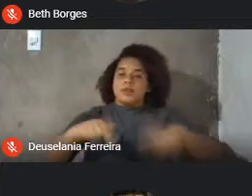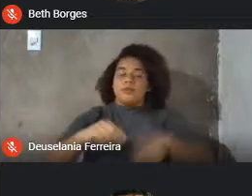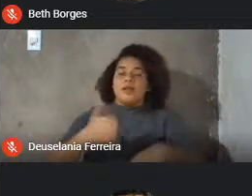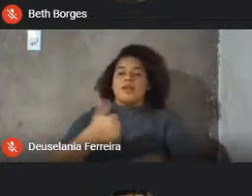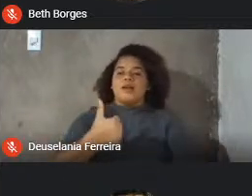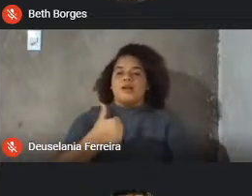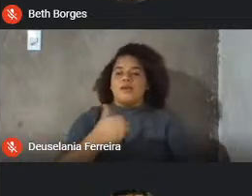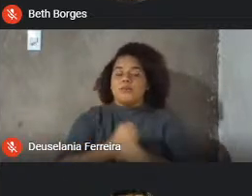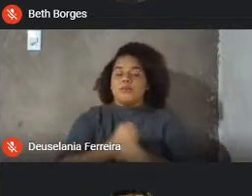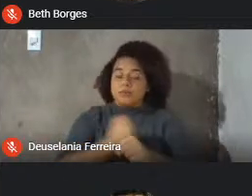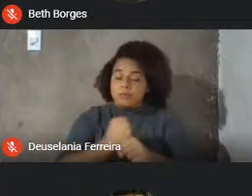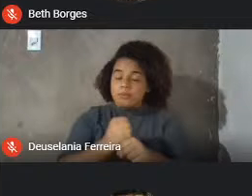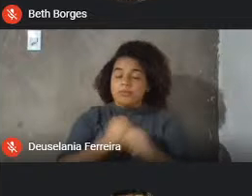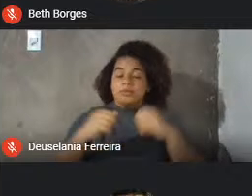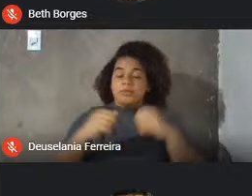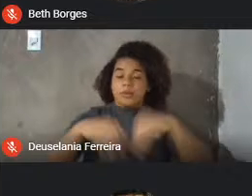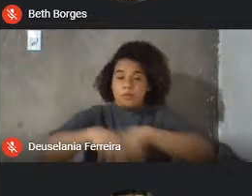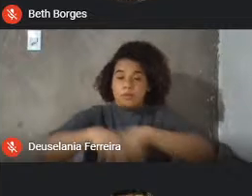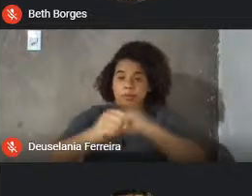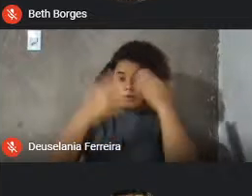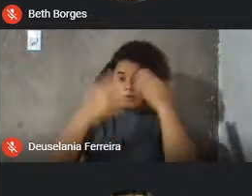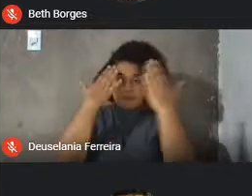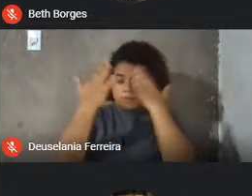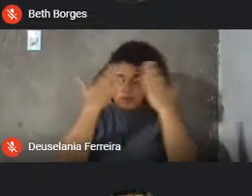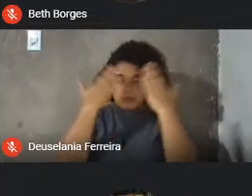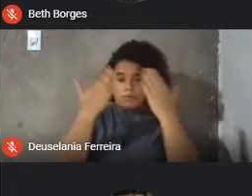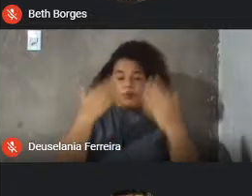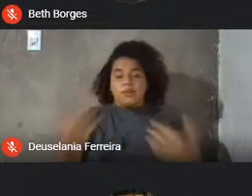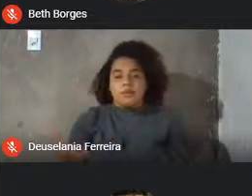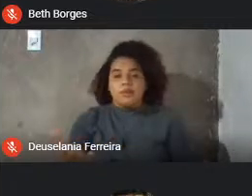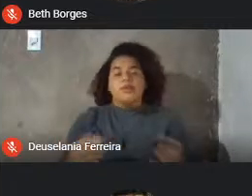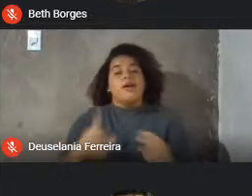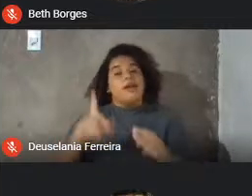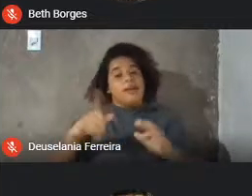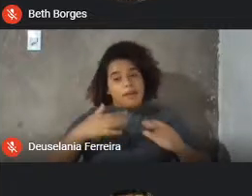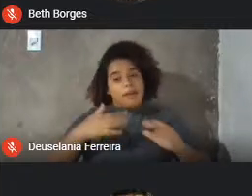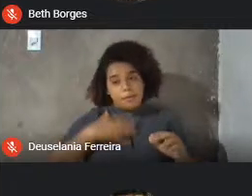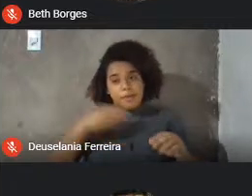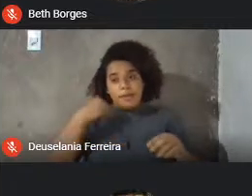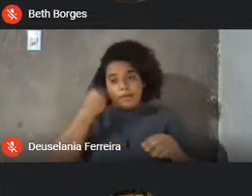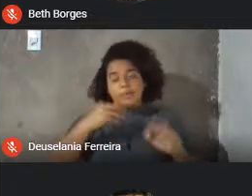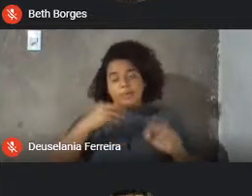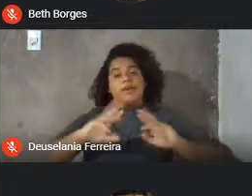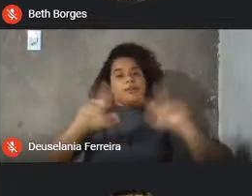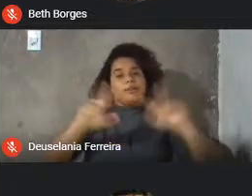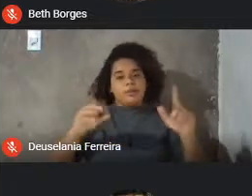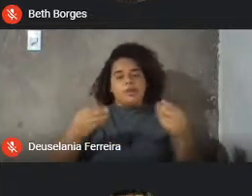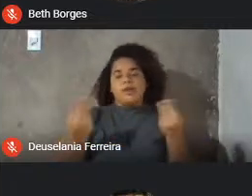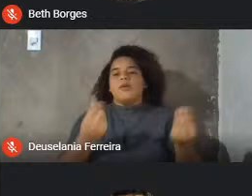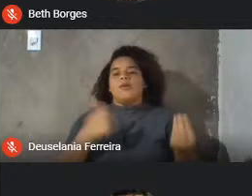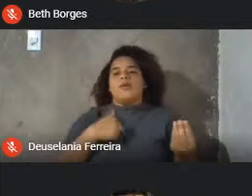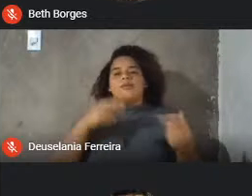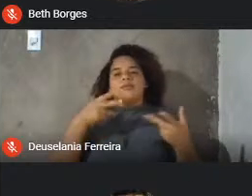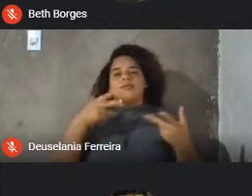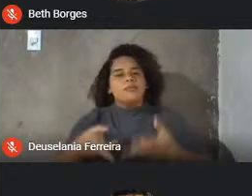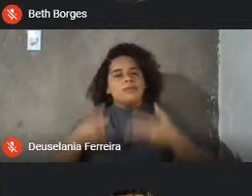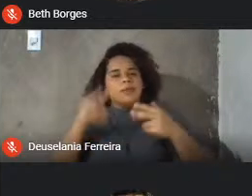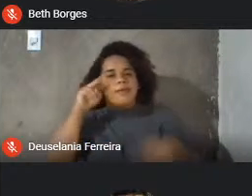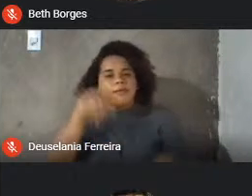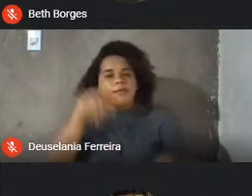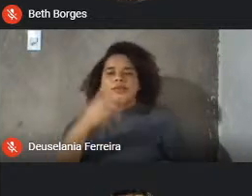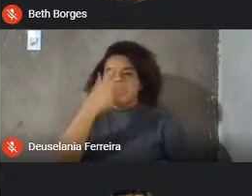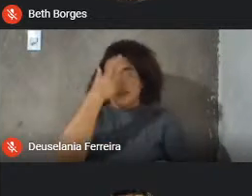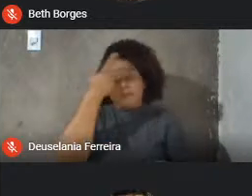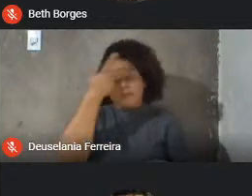de psicólogo, estudo hipnose há 18, então é diferente. A forma como eu vejo, como eu atuo como uma pessoa que está iniciando,